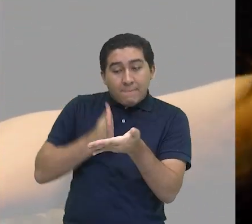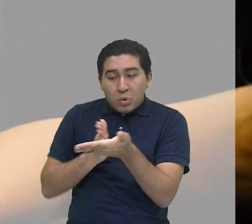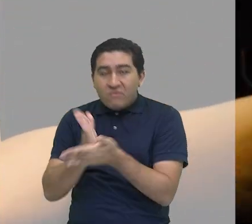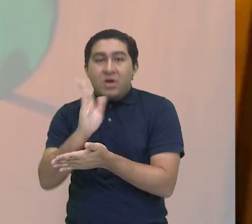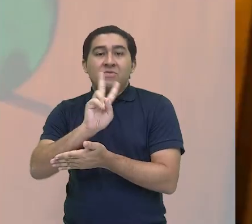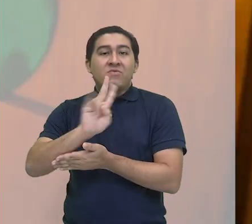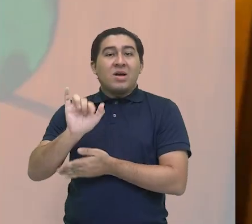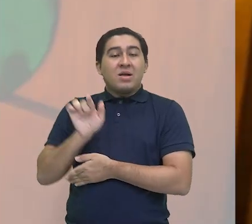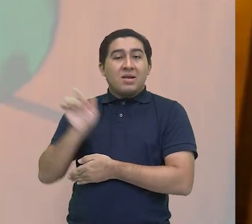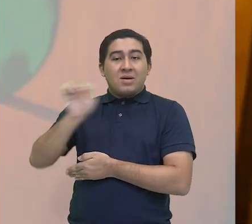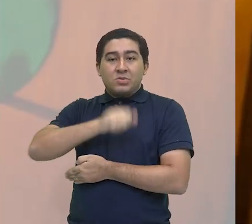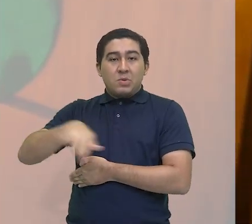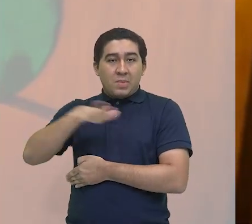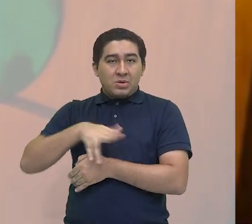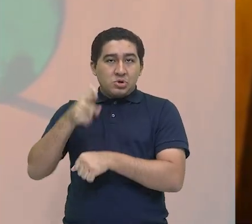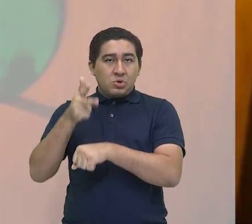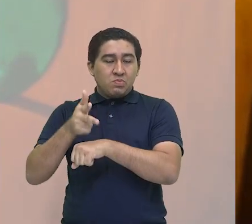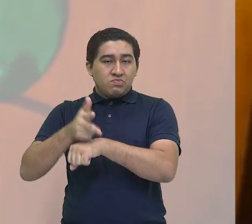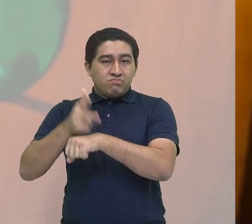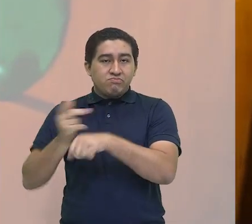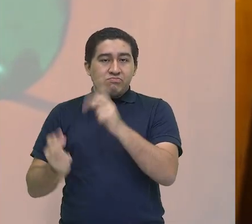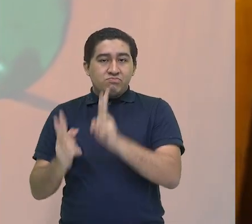produtora.